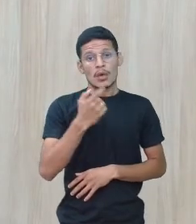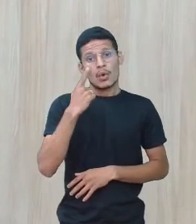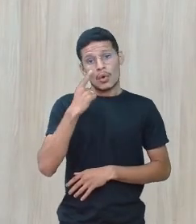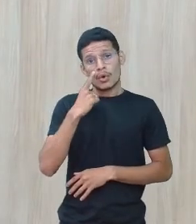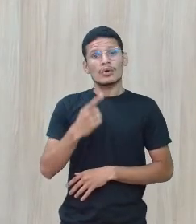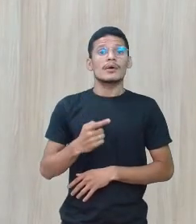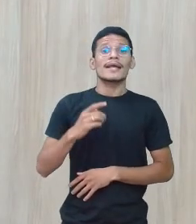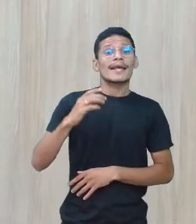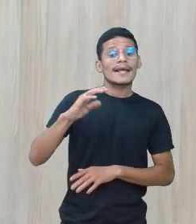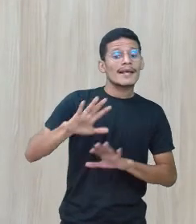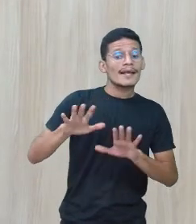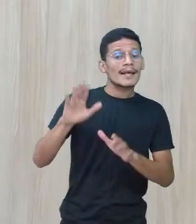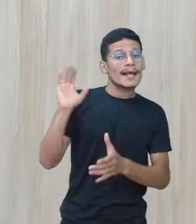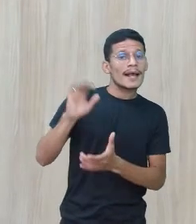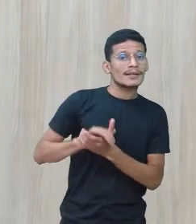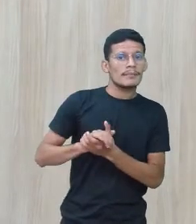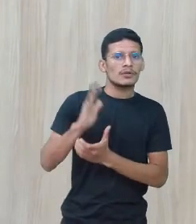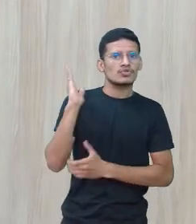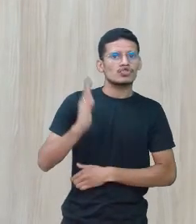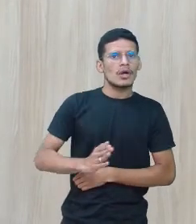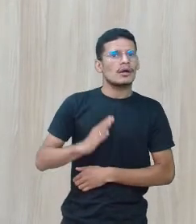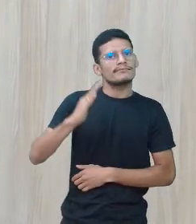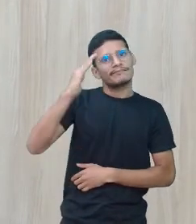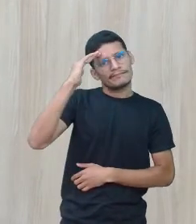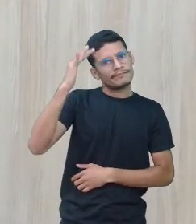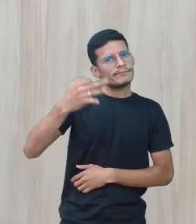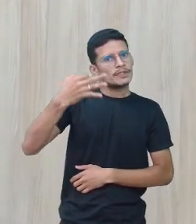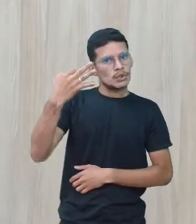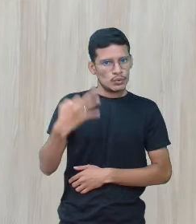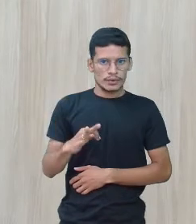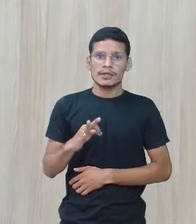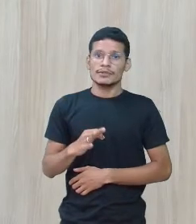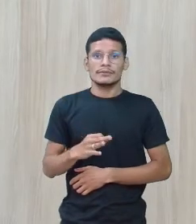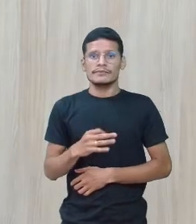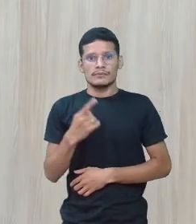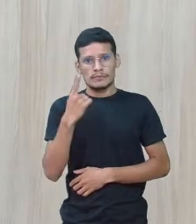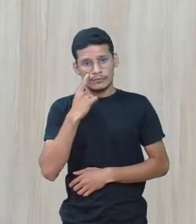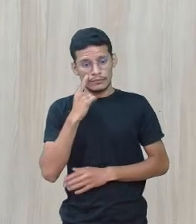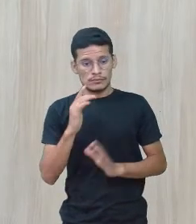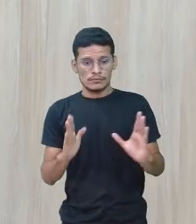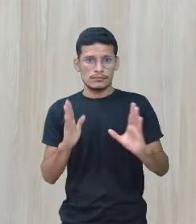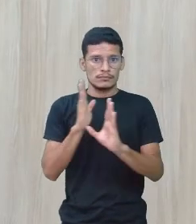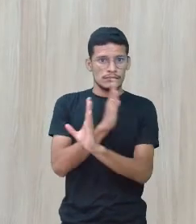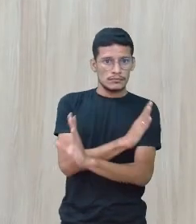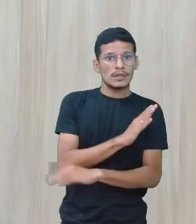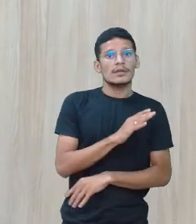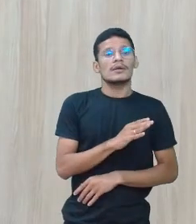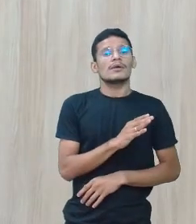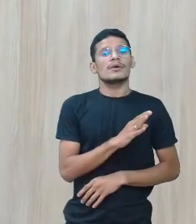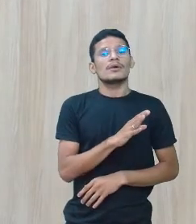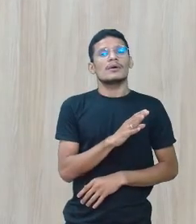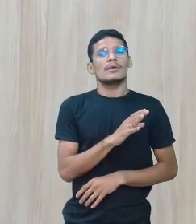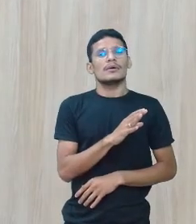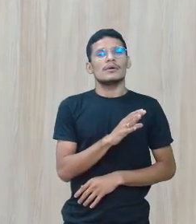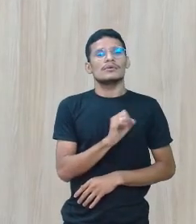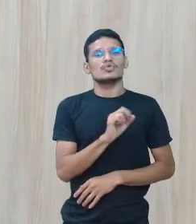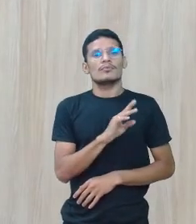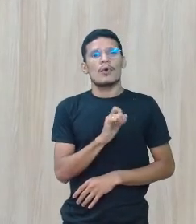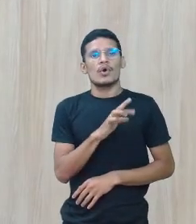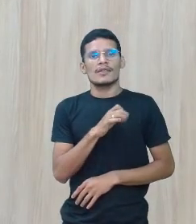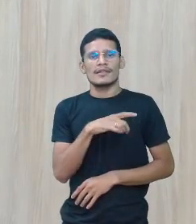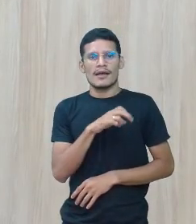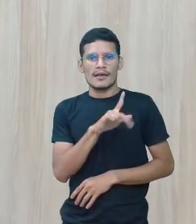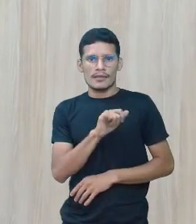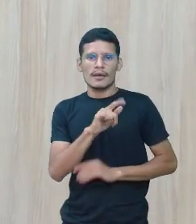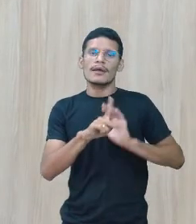um sucesso. E a subordinada, conforme os planos. Então, essa ideia de conformidade é aquela ideia de que tudo deu certo,